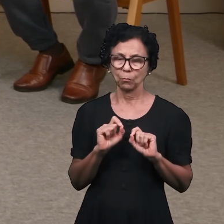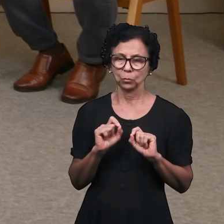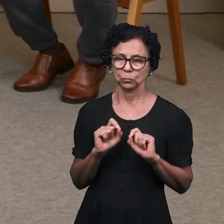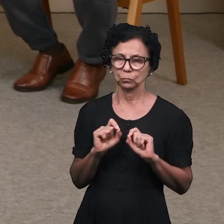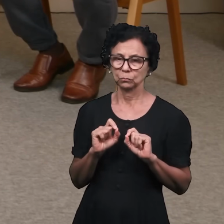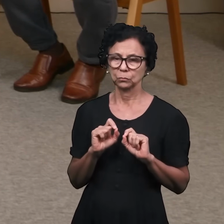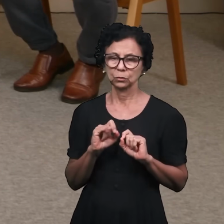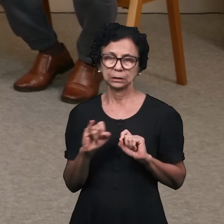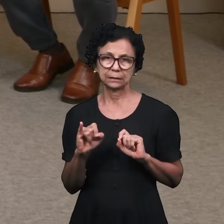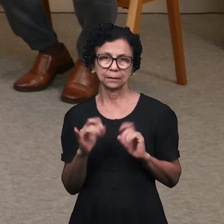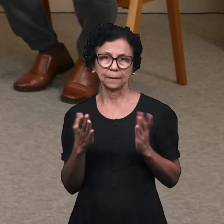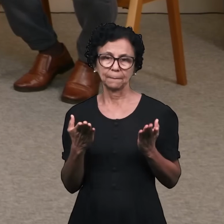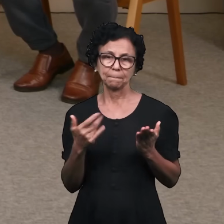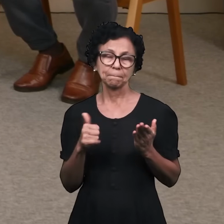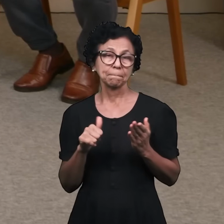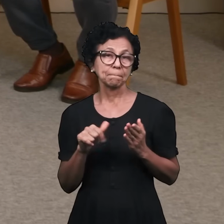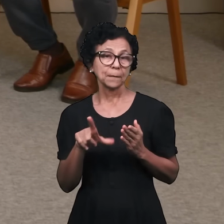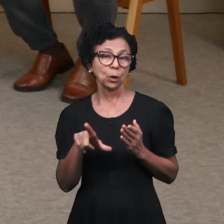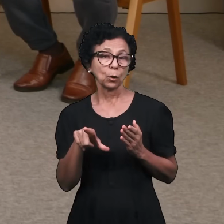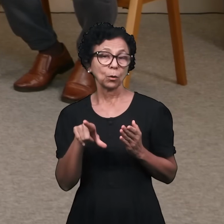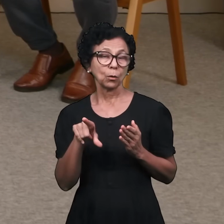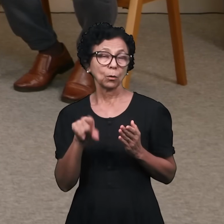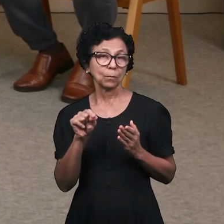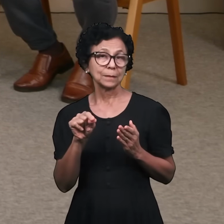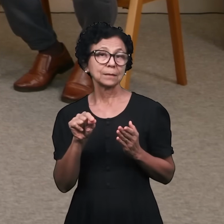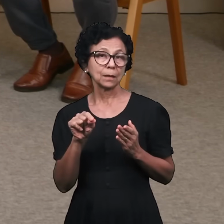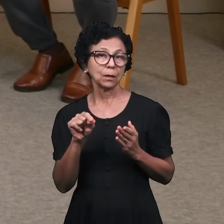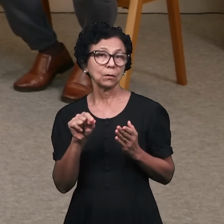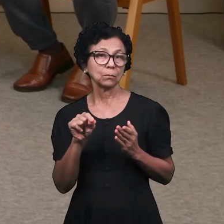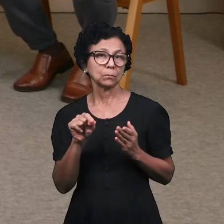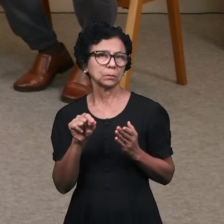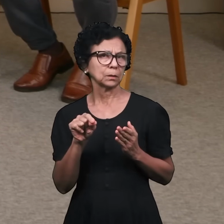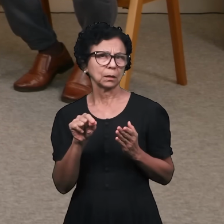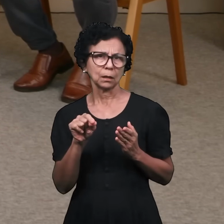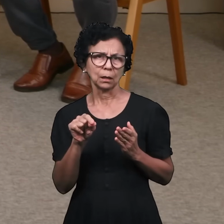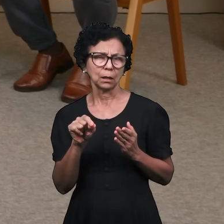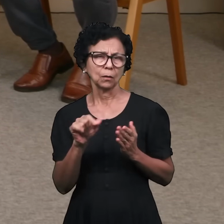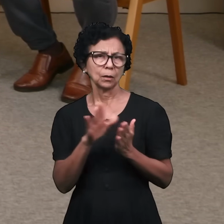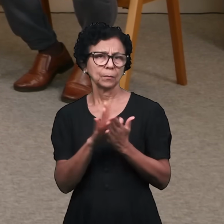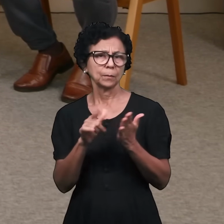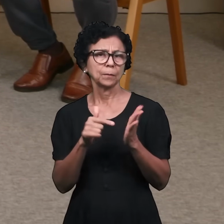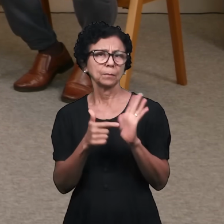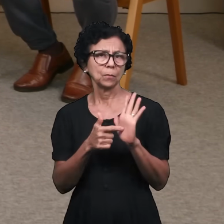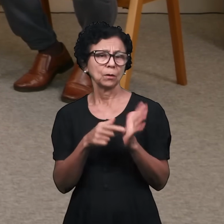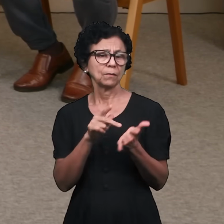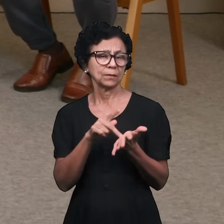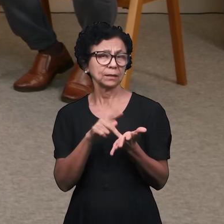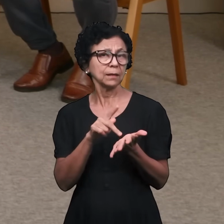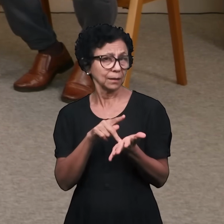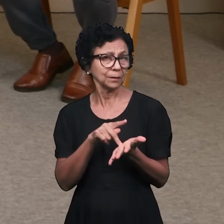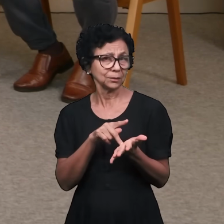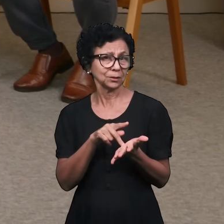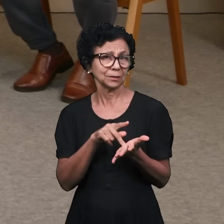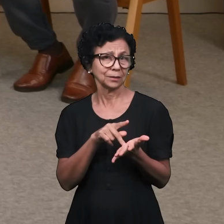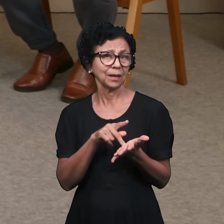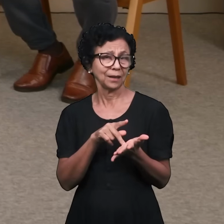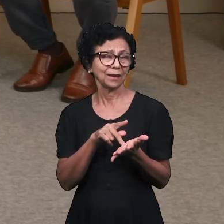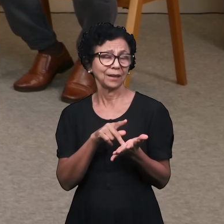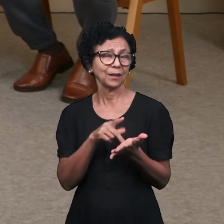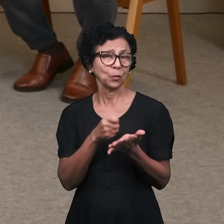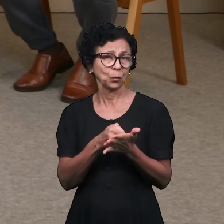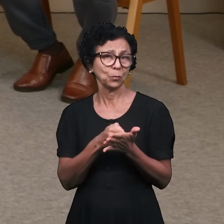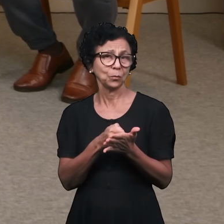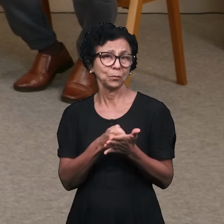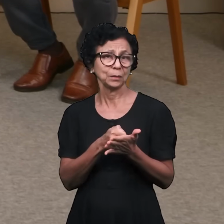hipótese, uma opção, mas uma verdade absoluta bíblica, de que se você obedecer o seu pai,